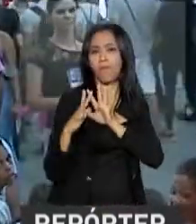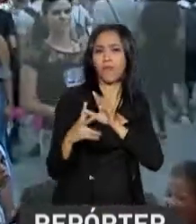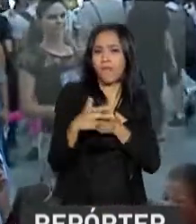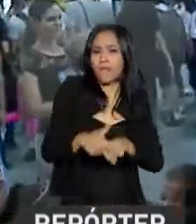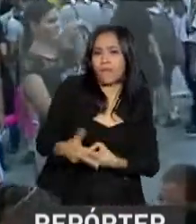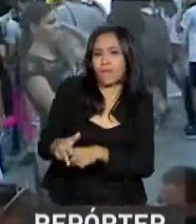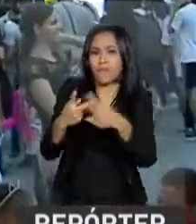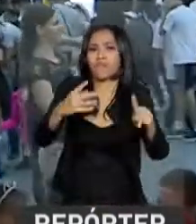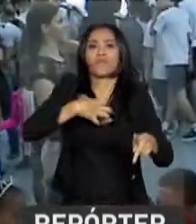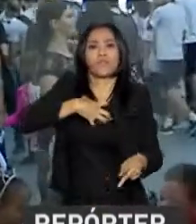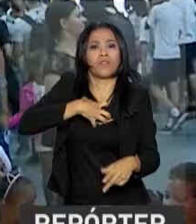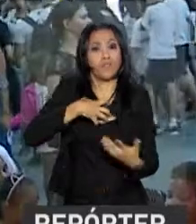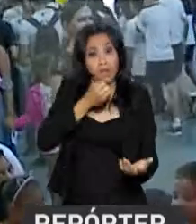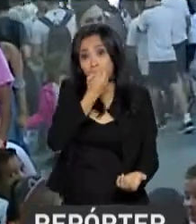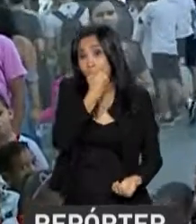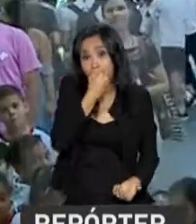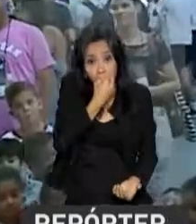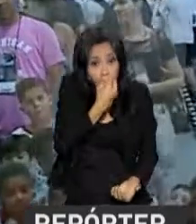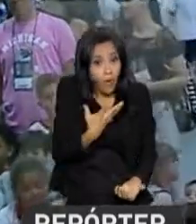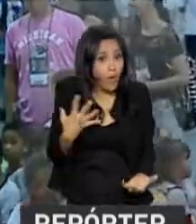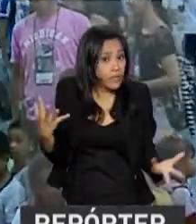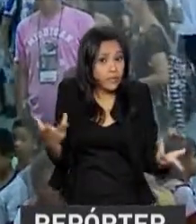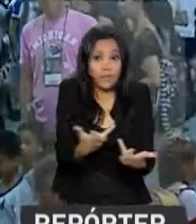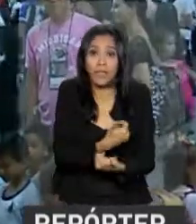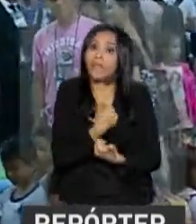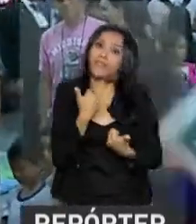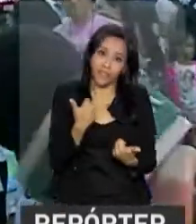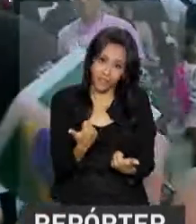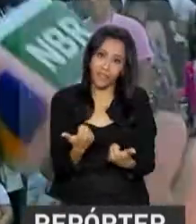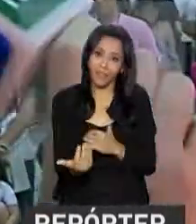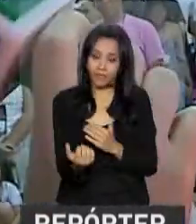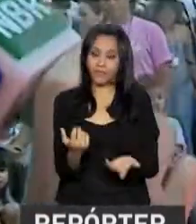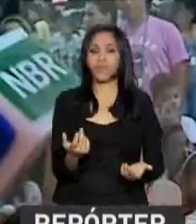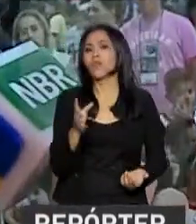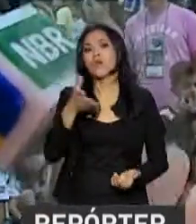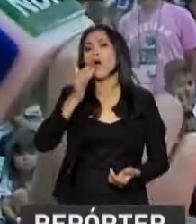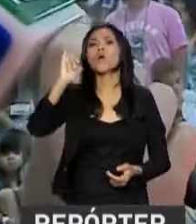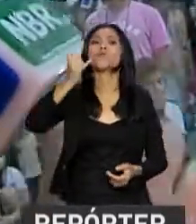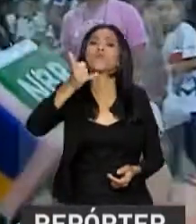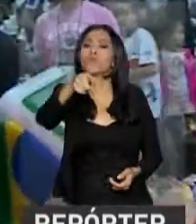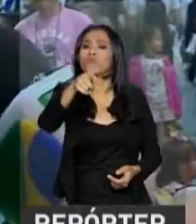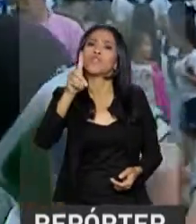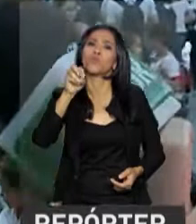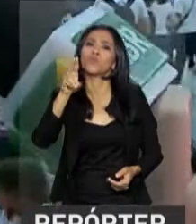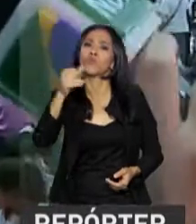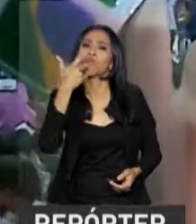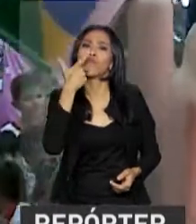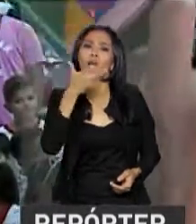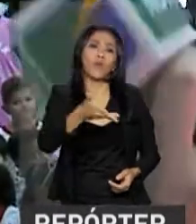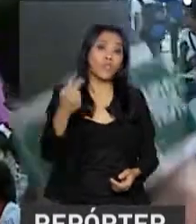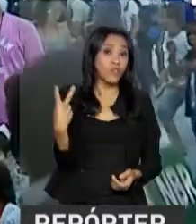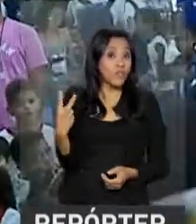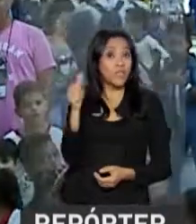Com toda a vivência, é muito bom, é um excelente colaborador para essa mudança. E qual é o recado do Dudu e da Niedia Genari para o dia de